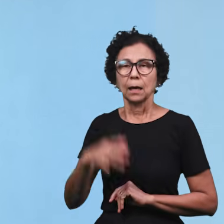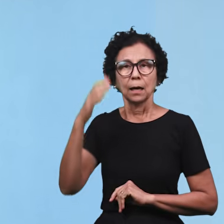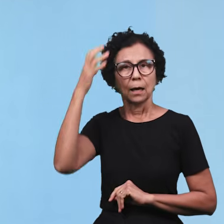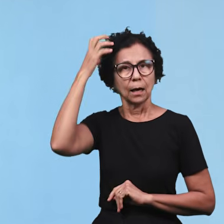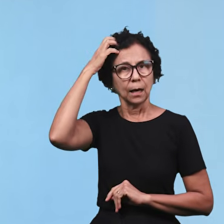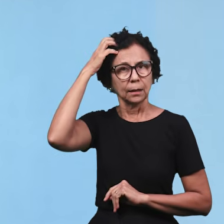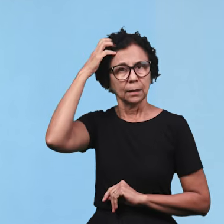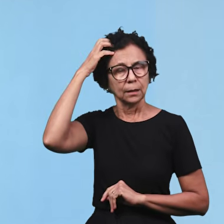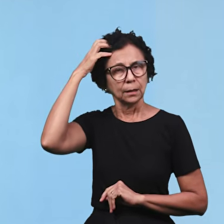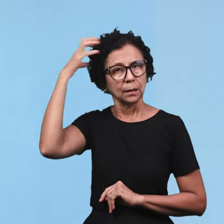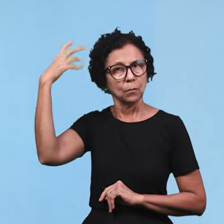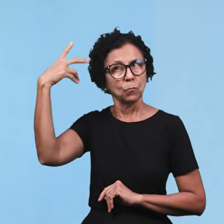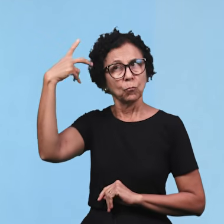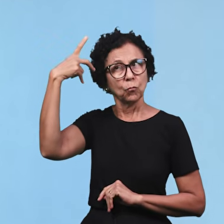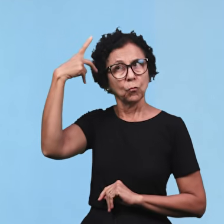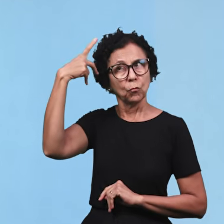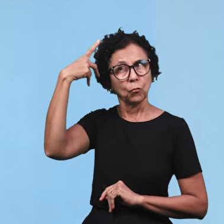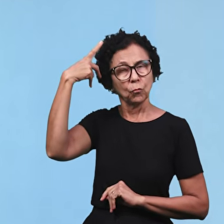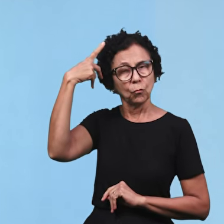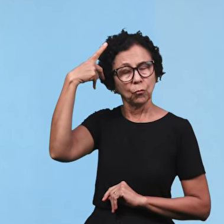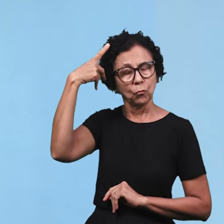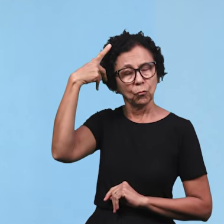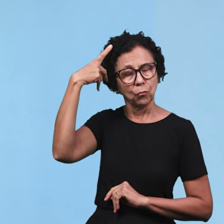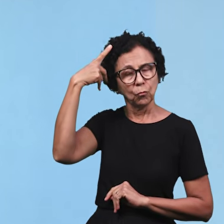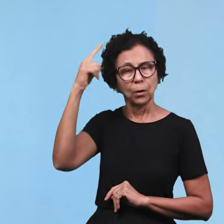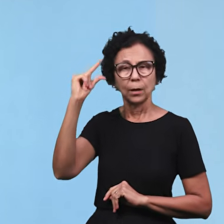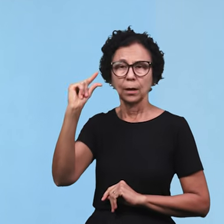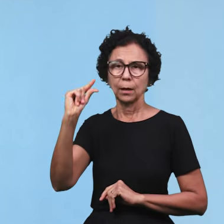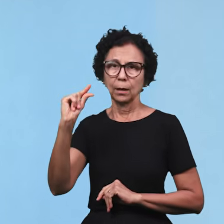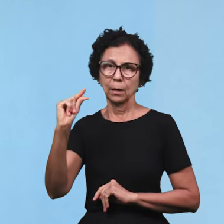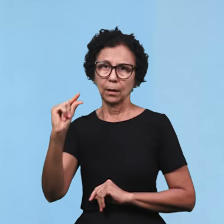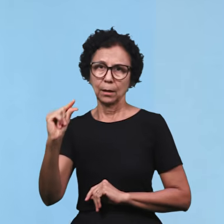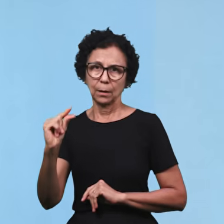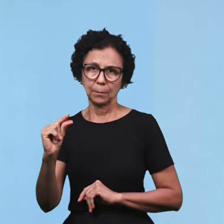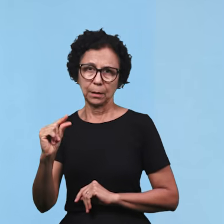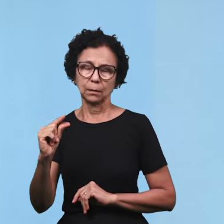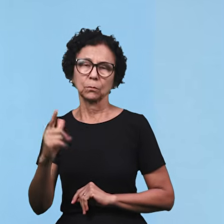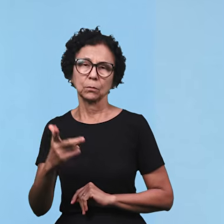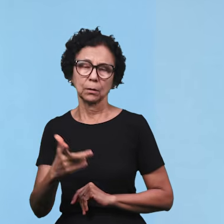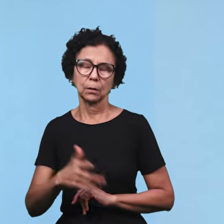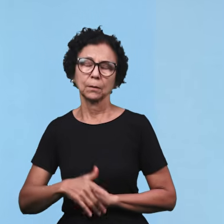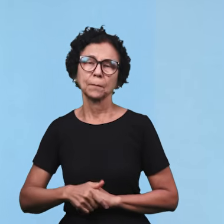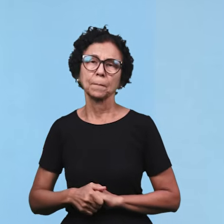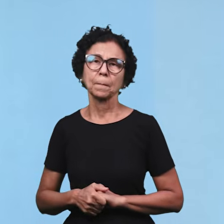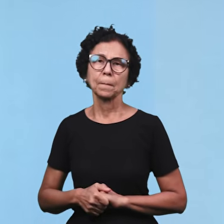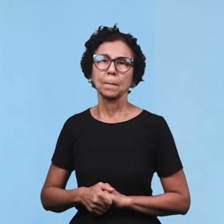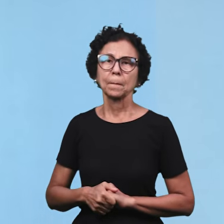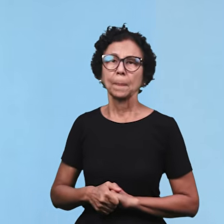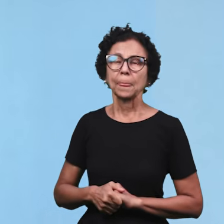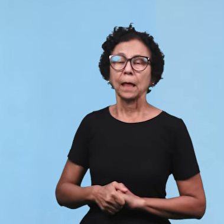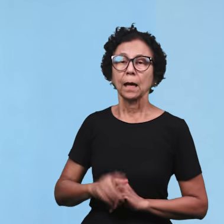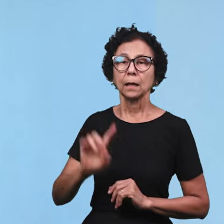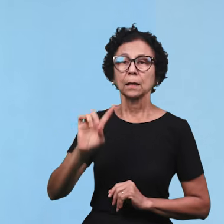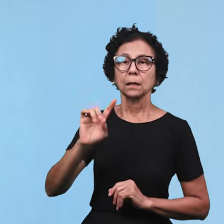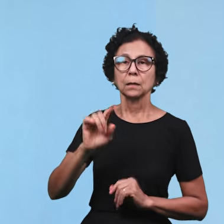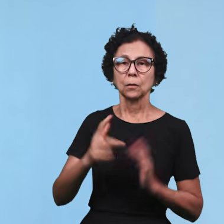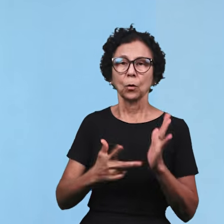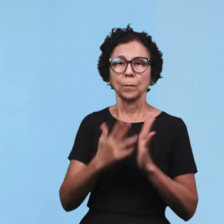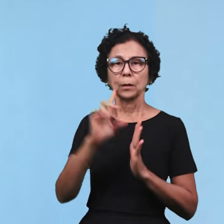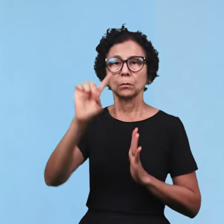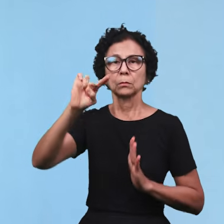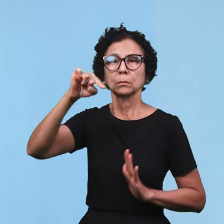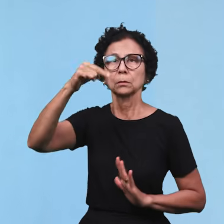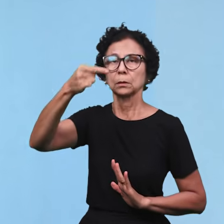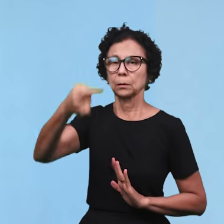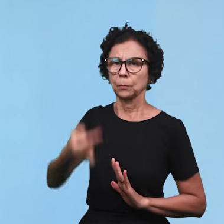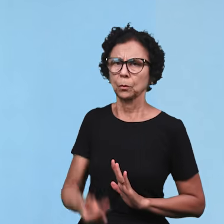para o paciente. Então as chances de ter um edema no pós-operatório são muito menores. Quanto ao pós-operatório,